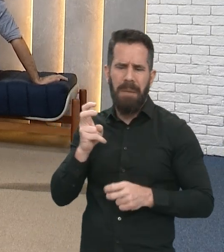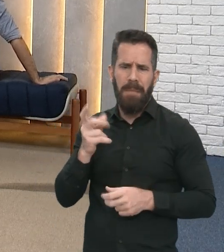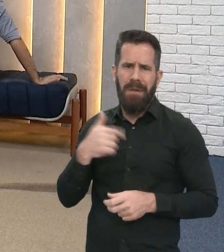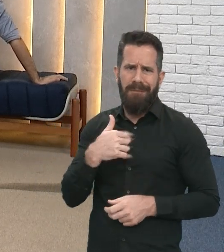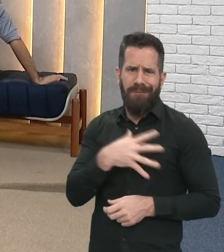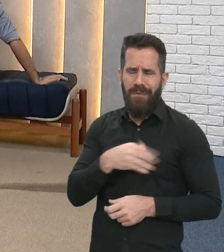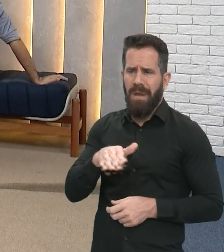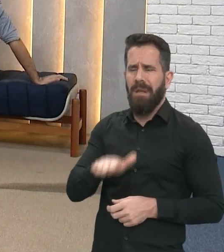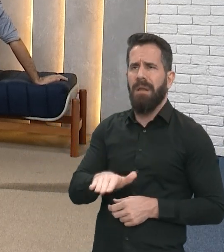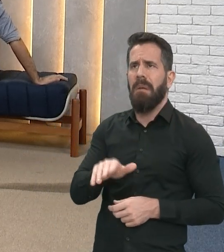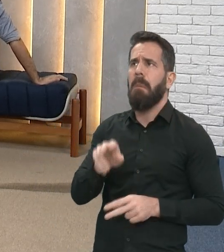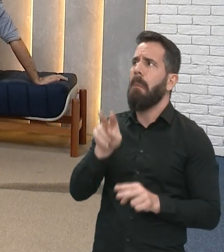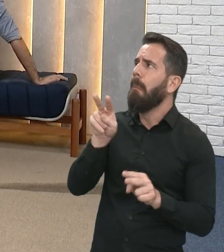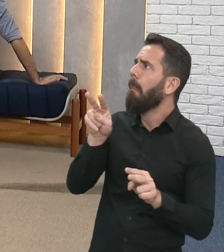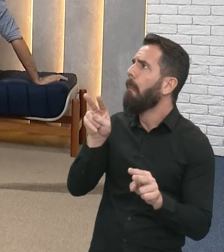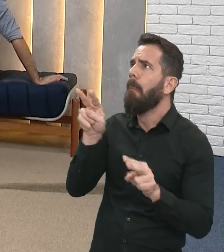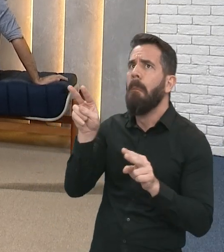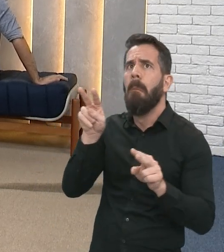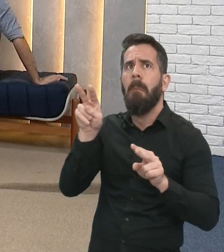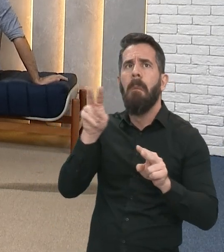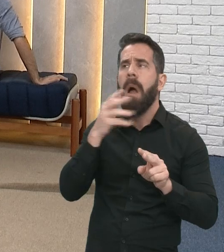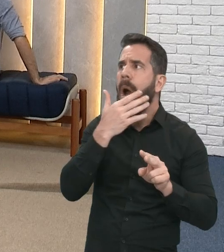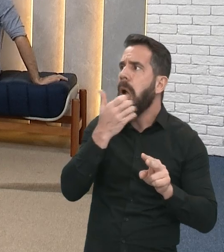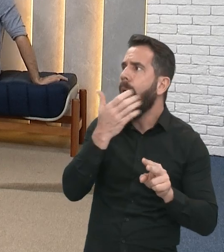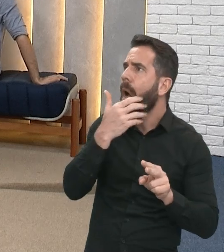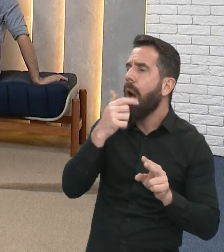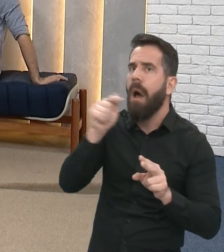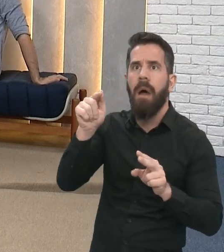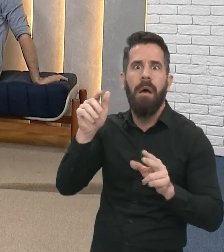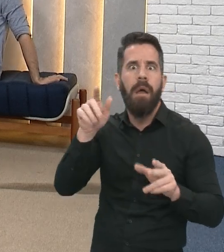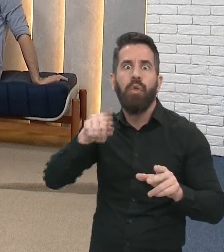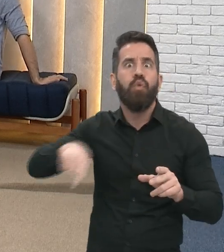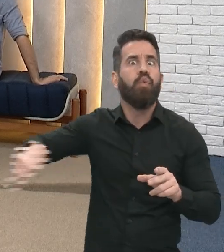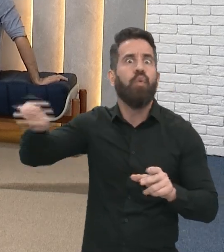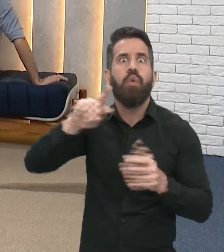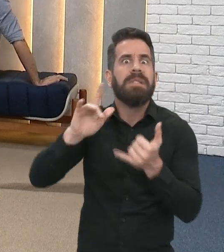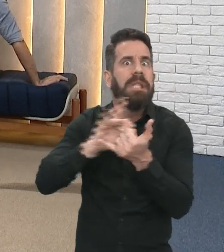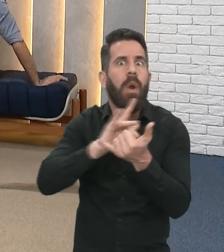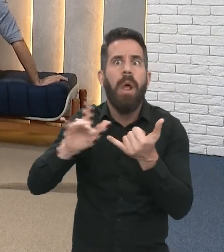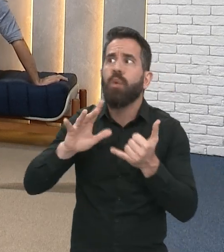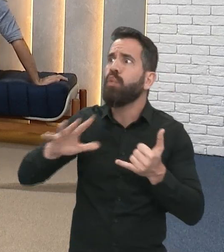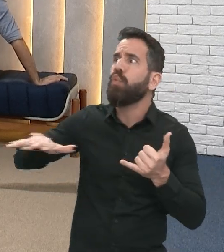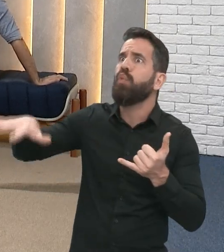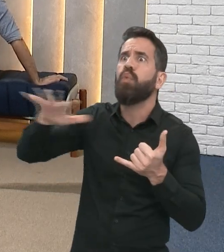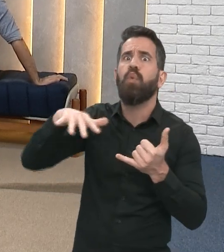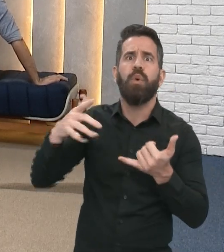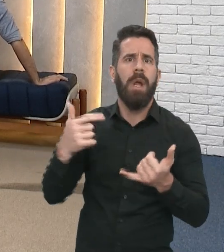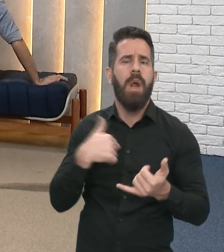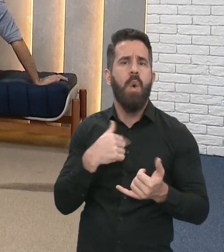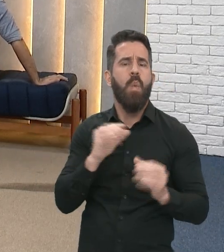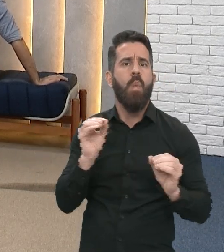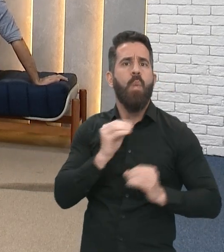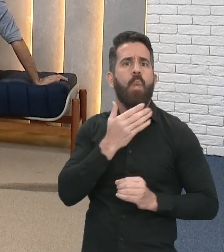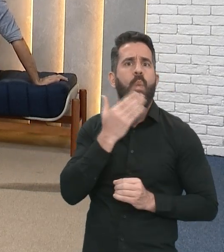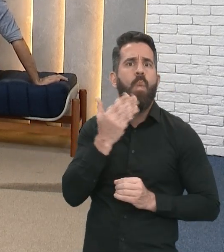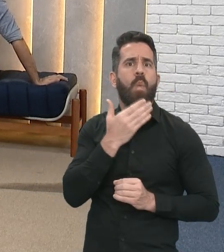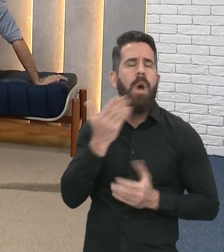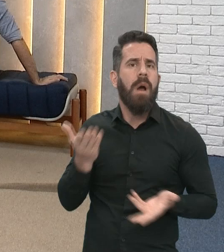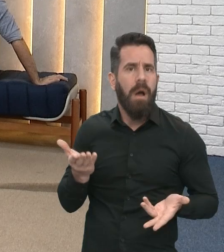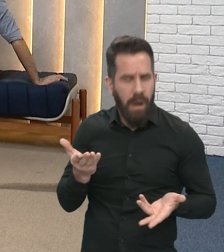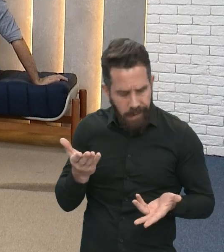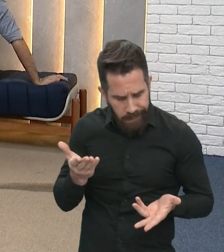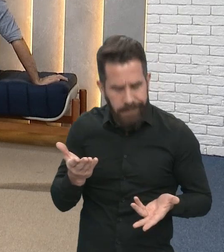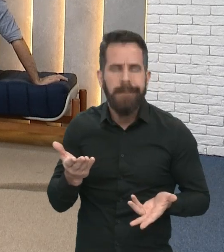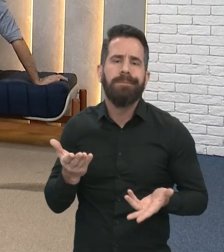ela vai ter curiosidade mesmo por aquilo, né, professora? E não tem só também estímulos negativos, como a gente está